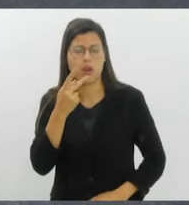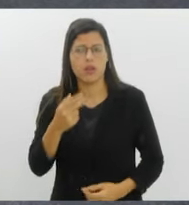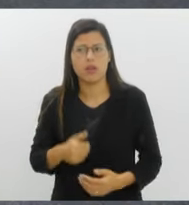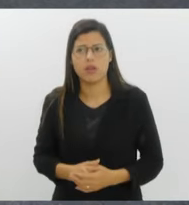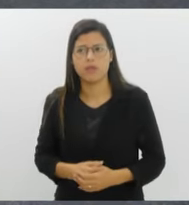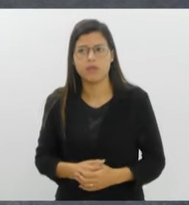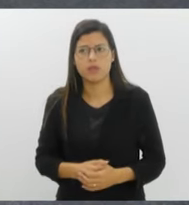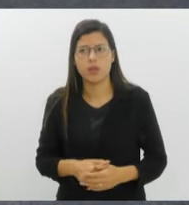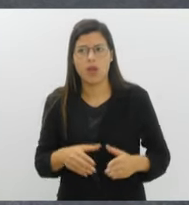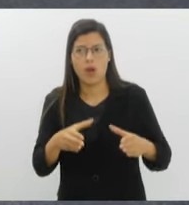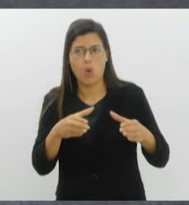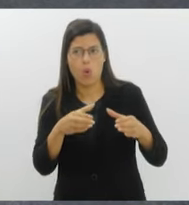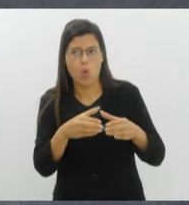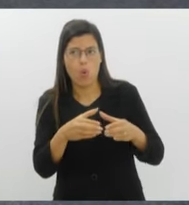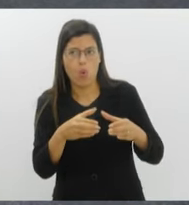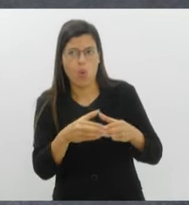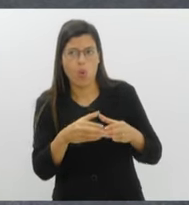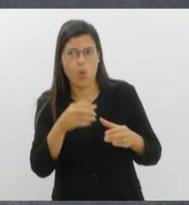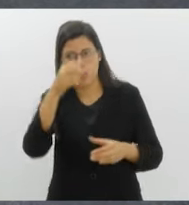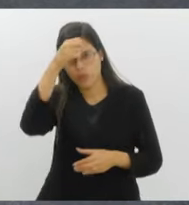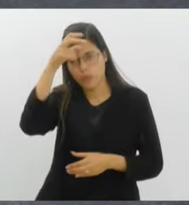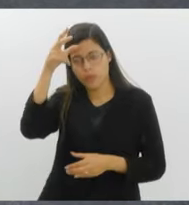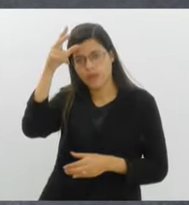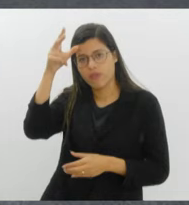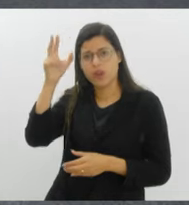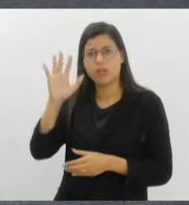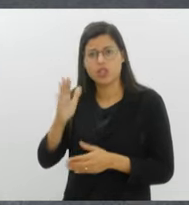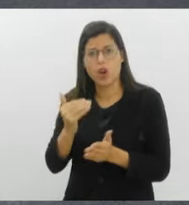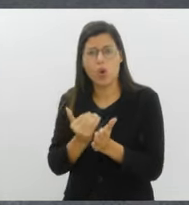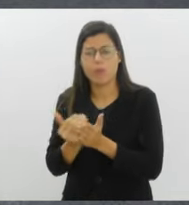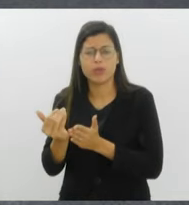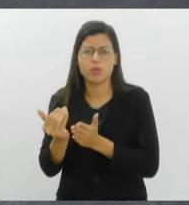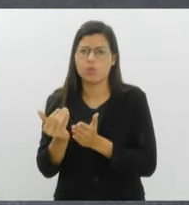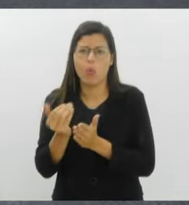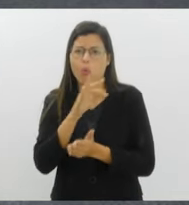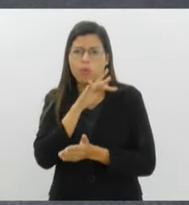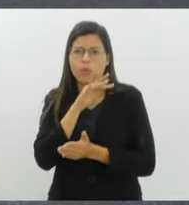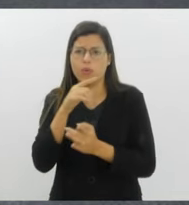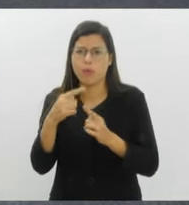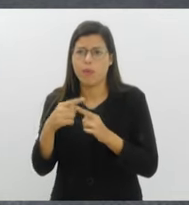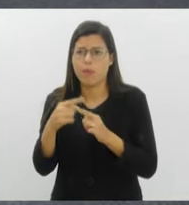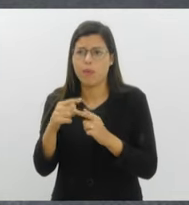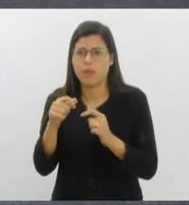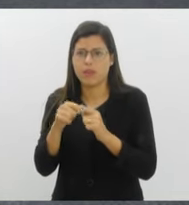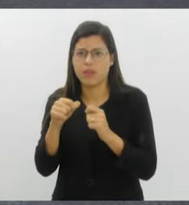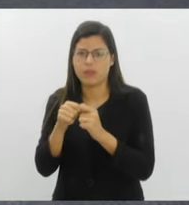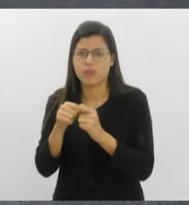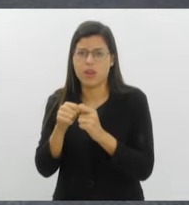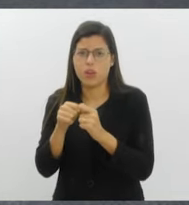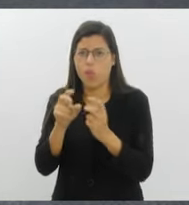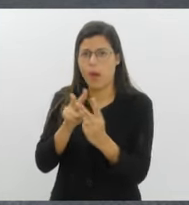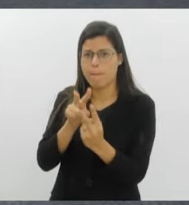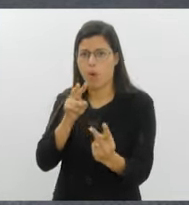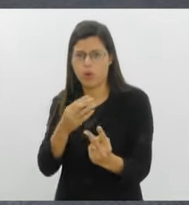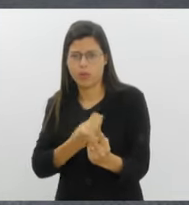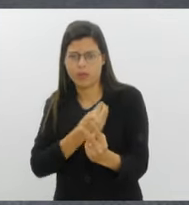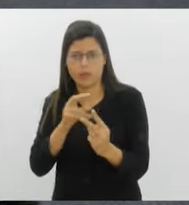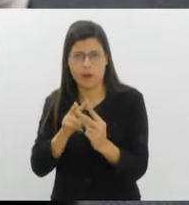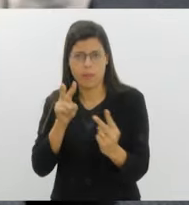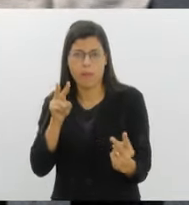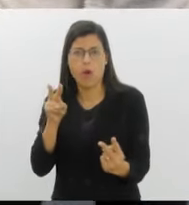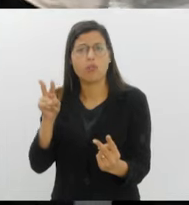a bancada do prefeito já começou mal, que mataram a sessão. Ele deve ter ouvido, ou caguetaram, ou então estava com o rabinho entre as